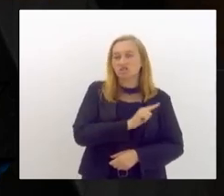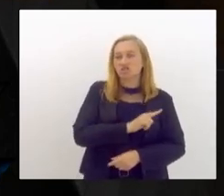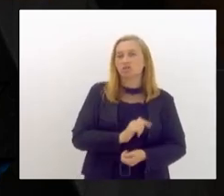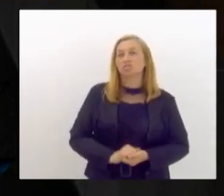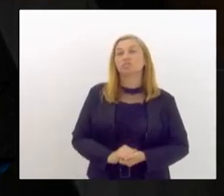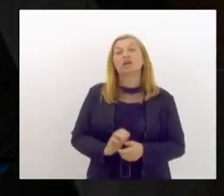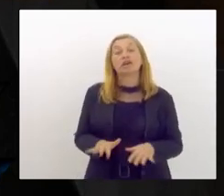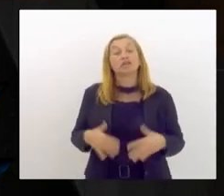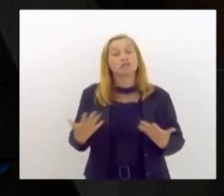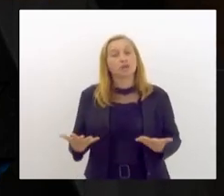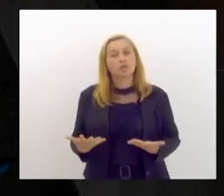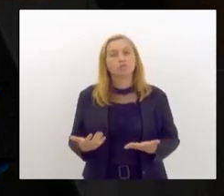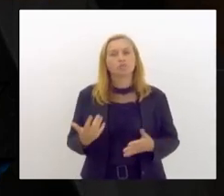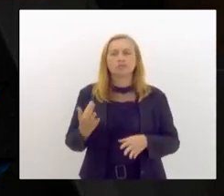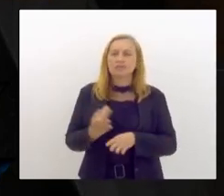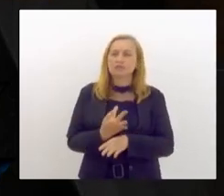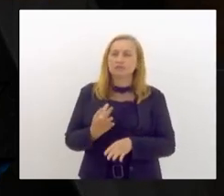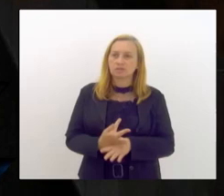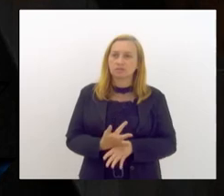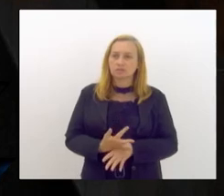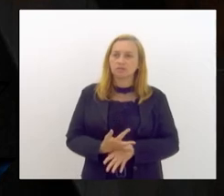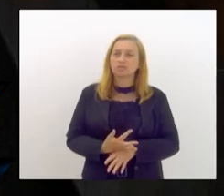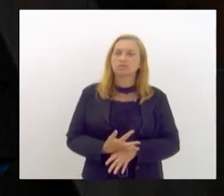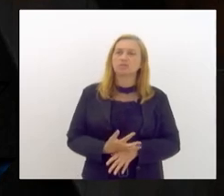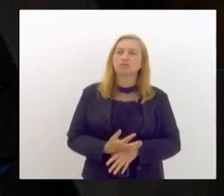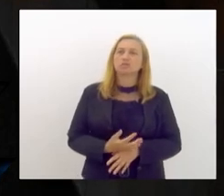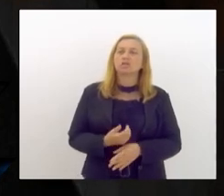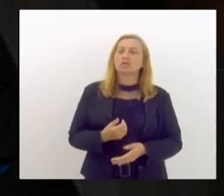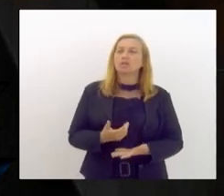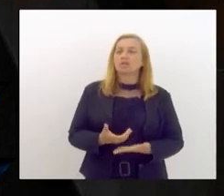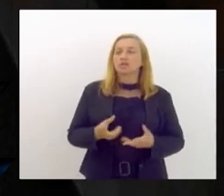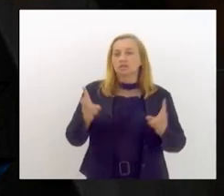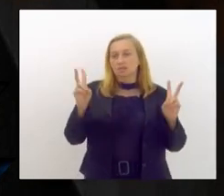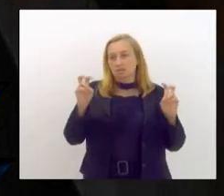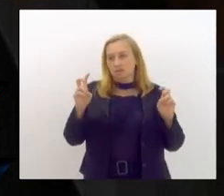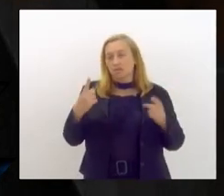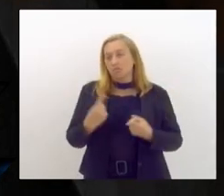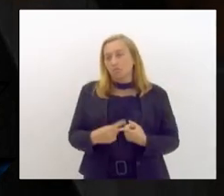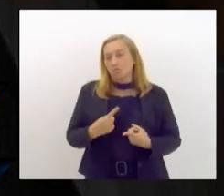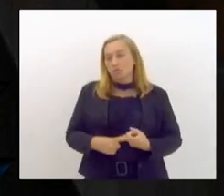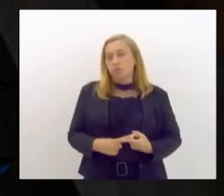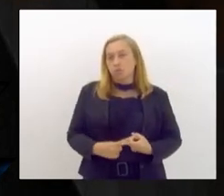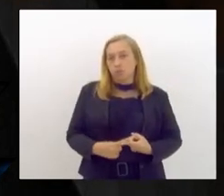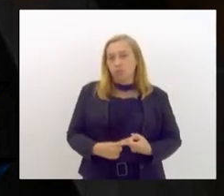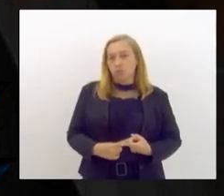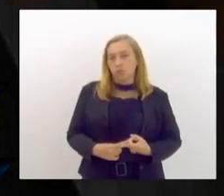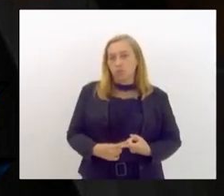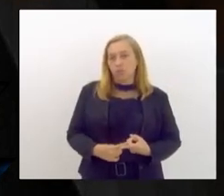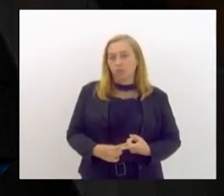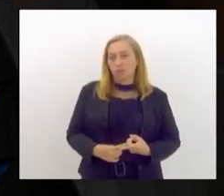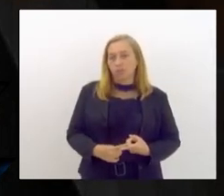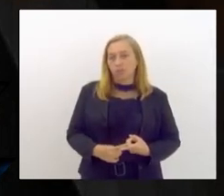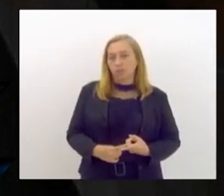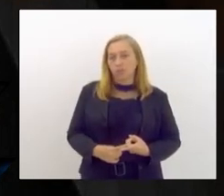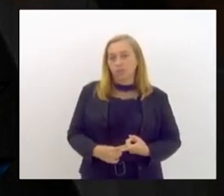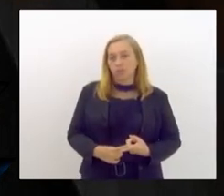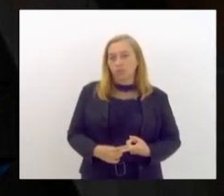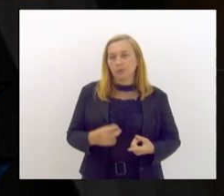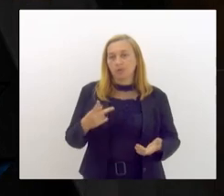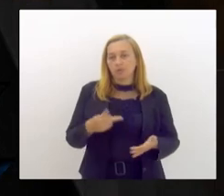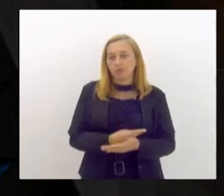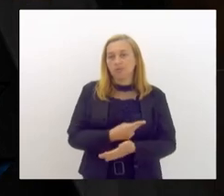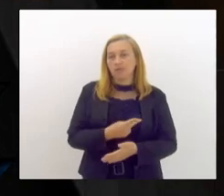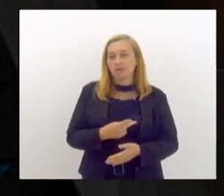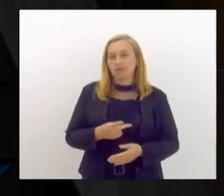queria insistir nesse tema, né, porque ele é recorrente em todos os verões.